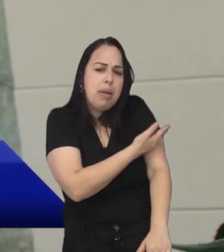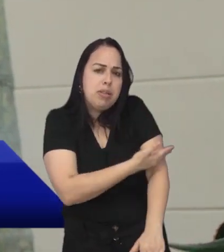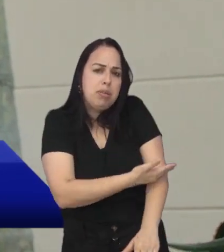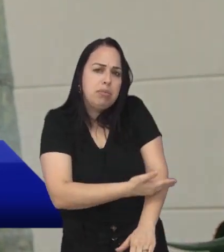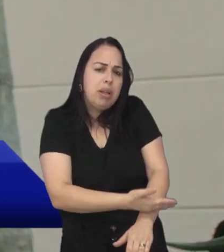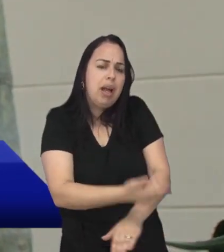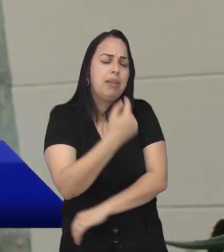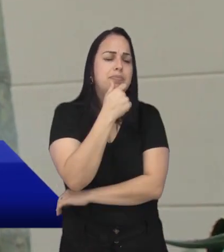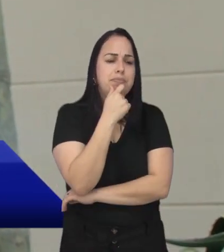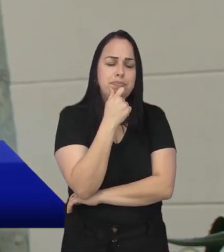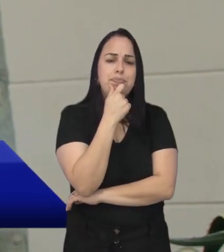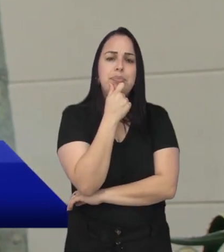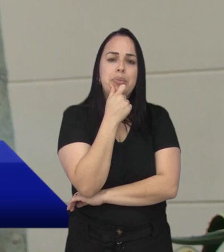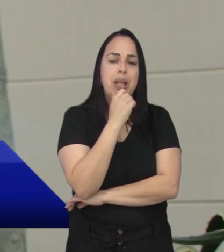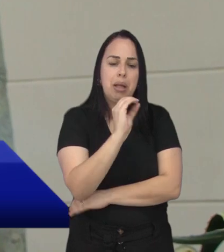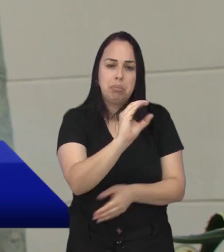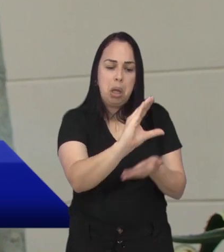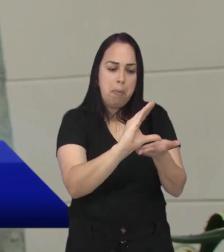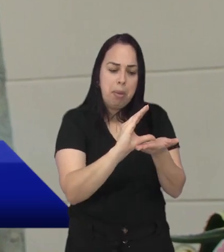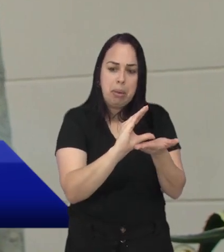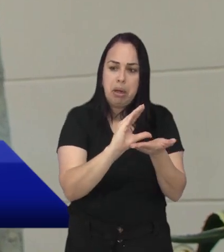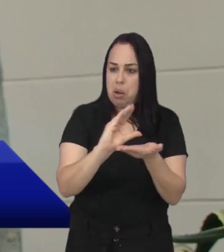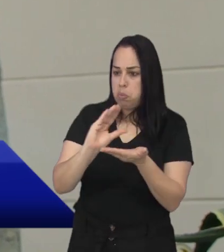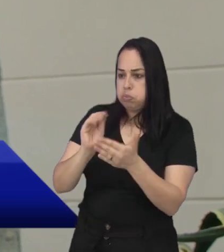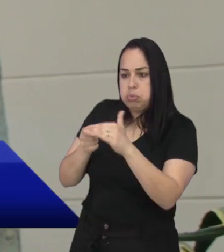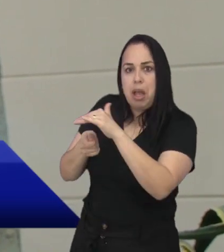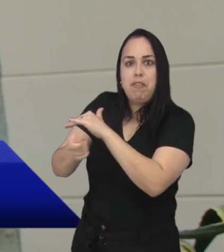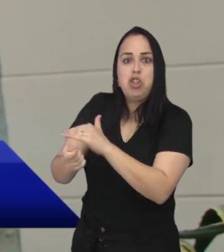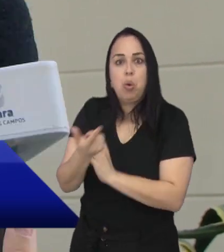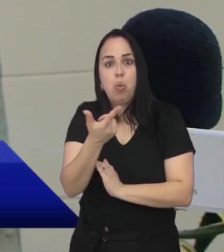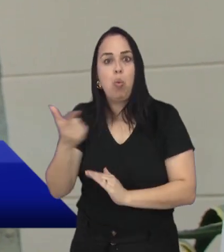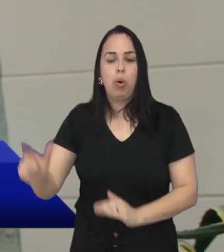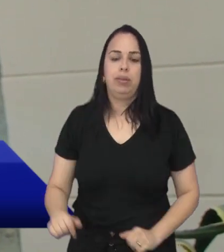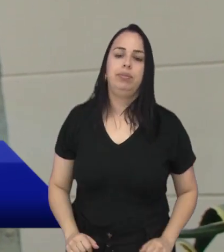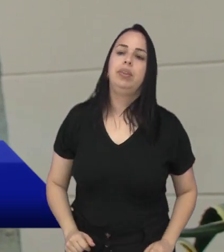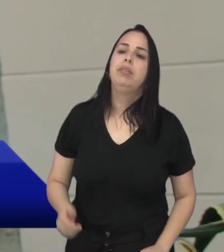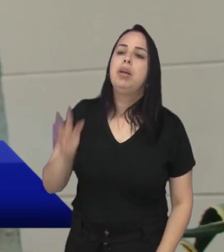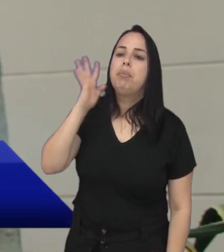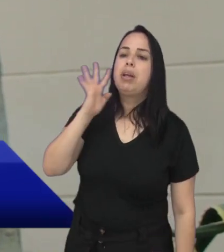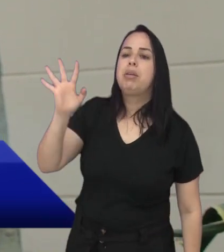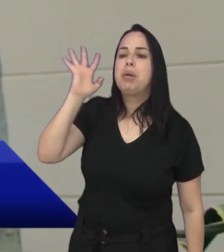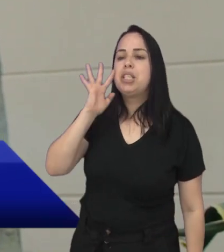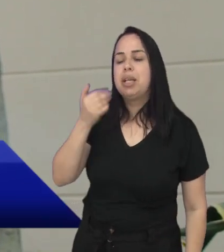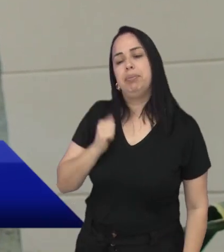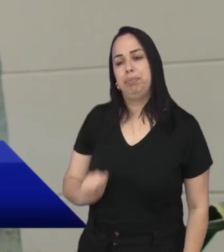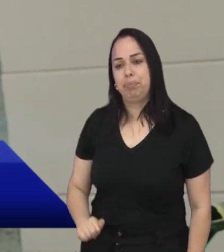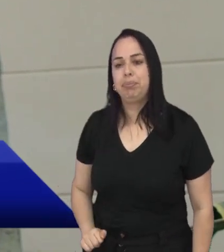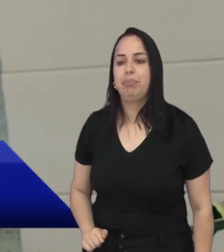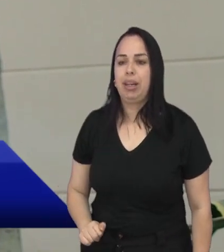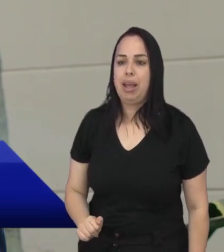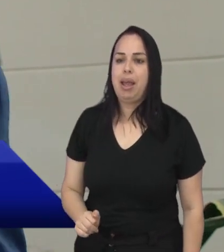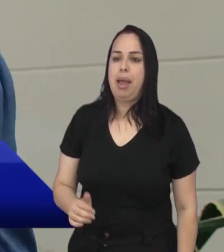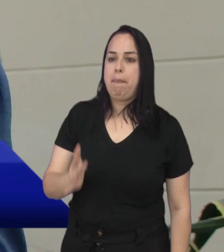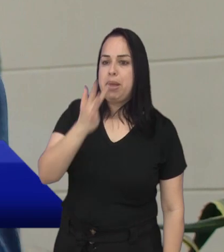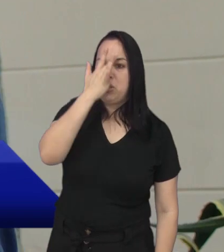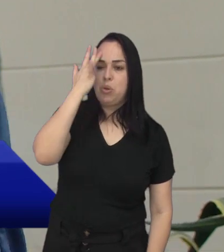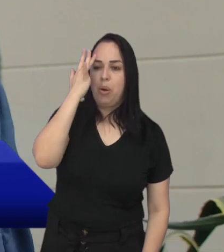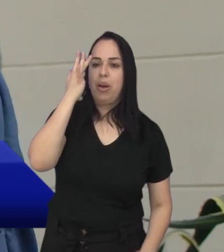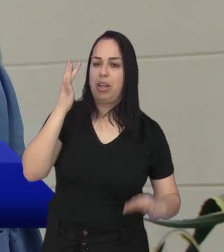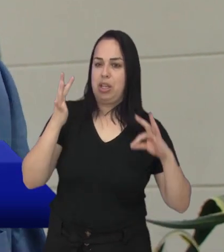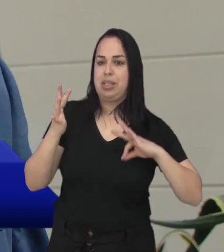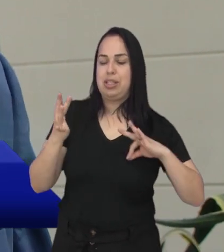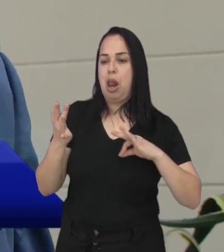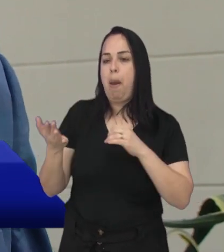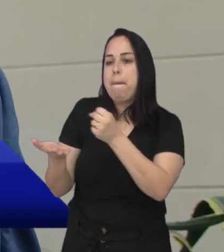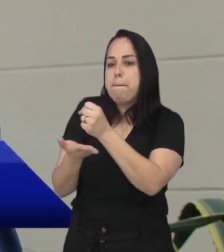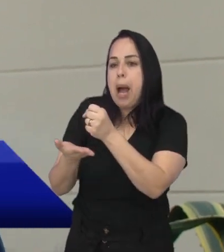visualizar depois onde ele pode colocar o teu dinheiro para ter um rendimento maior. Vamos imaginar uma pessoa, por exemplo, que a renda dela